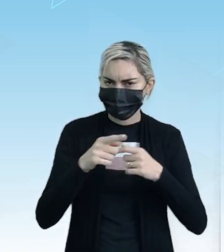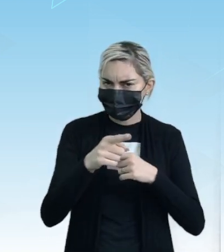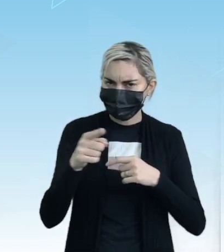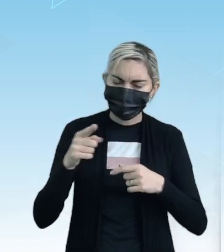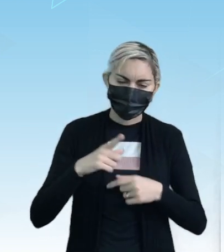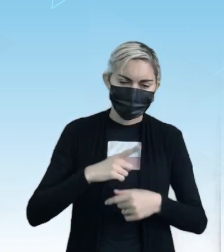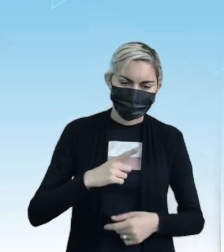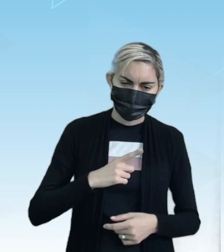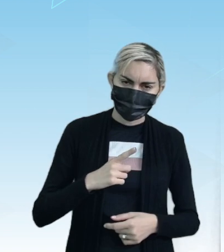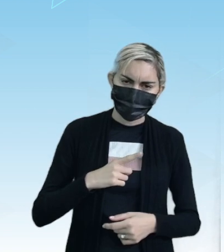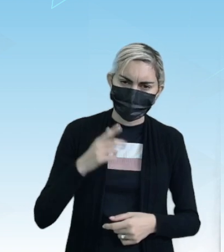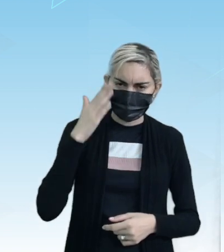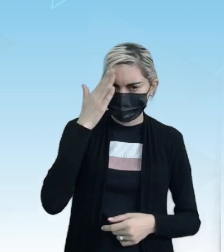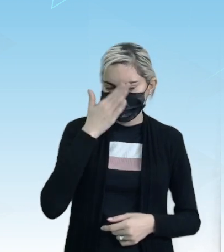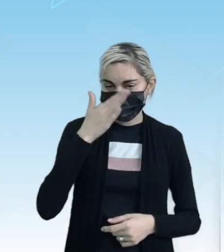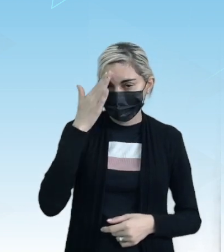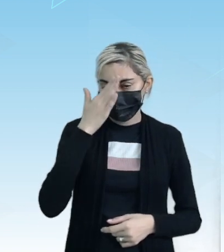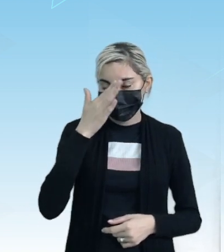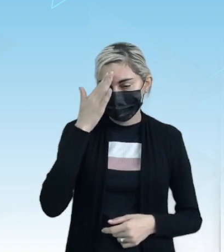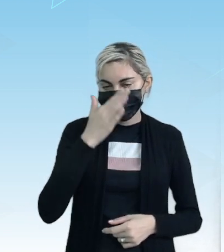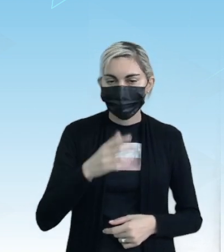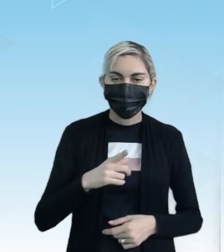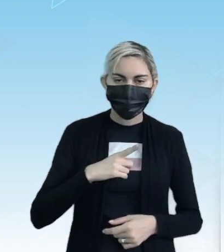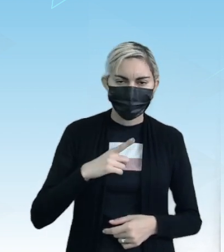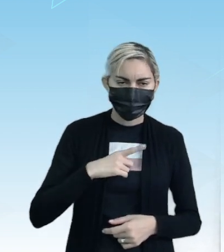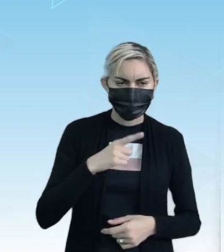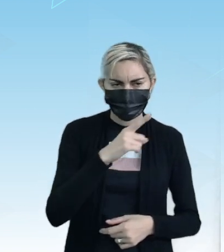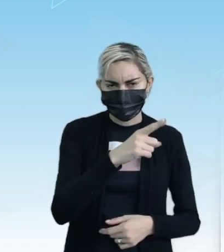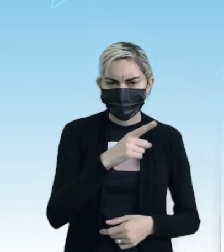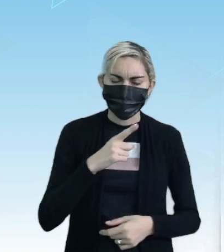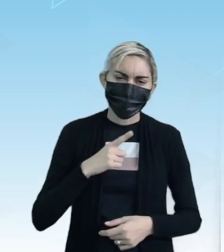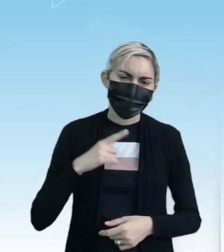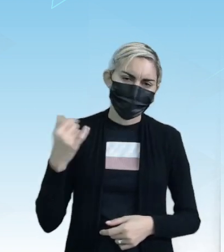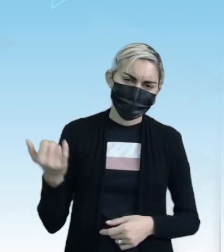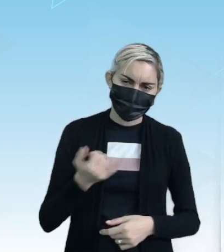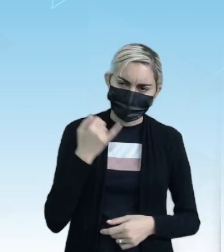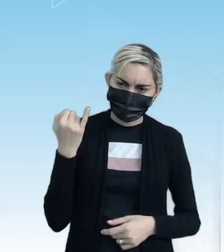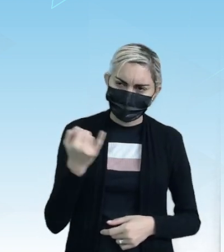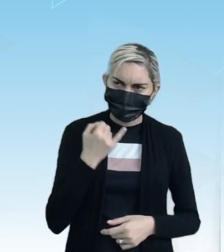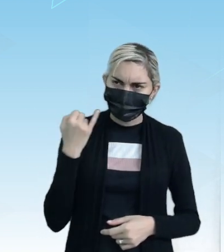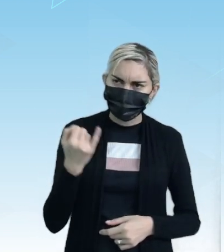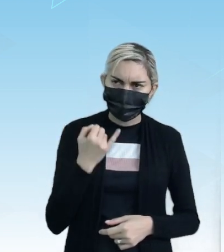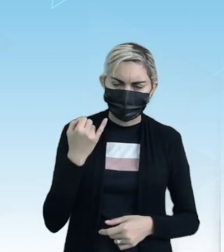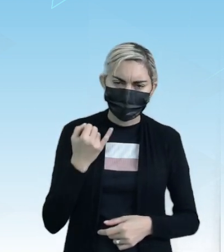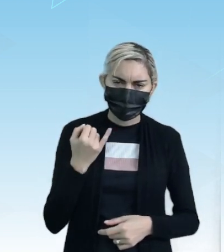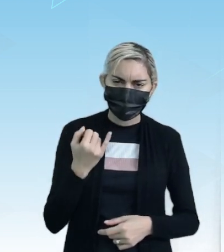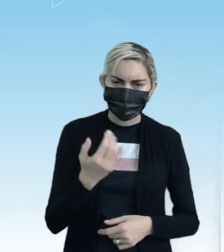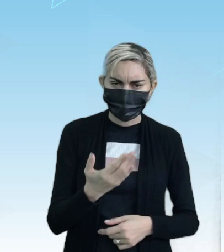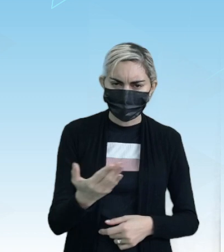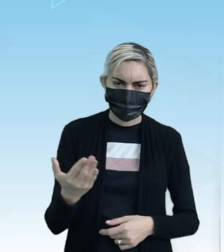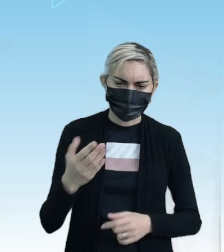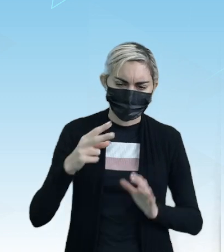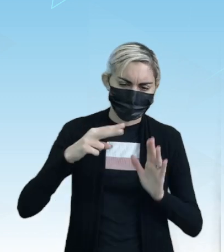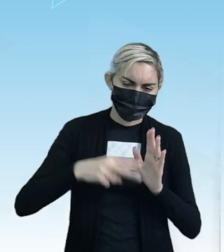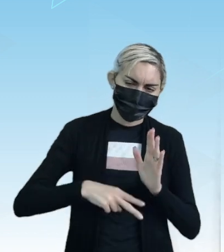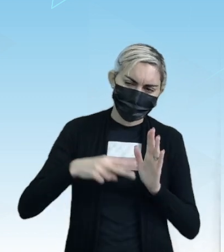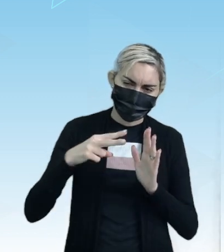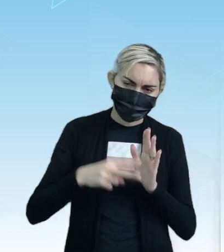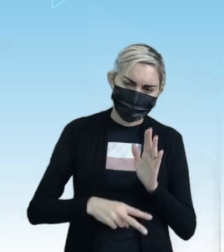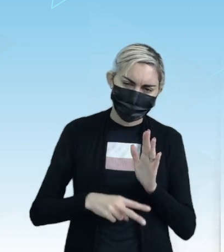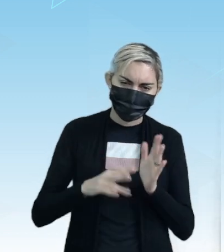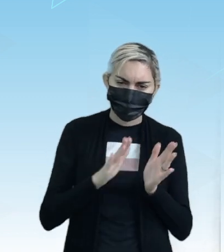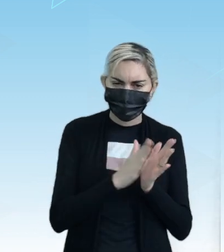você vai ter que entender. Então, aí, no caso, é importante essa questão da leitura e